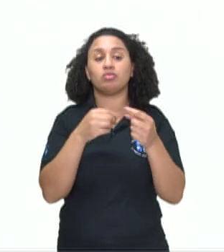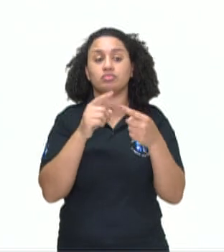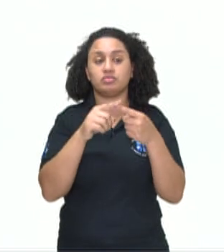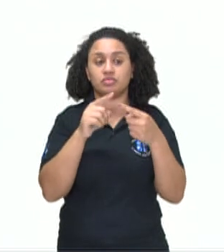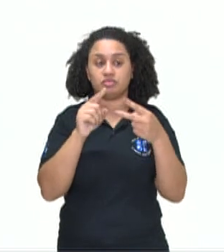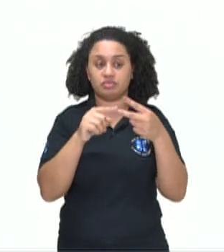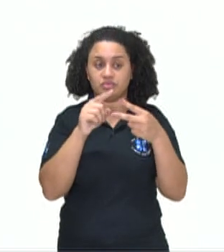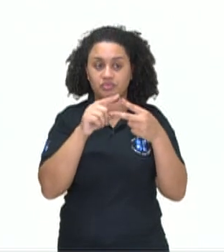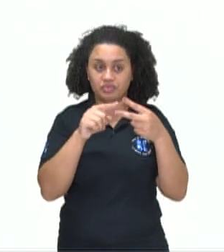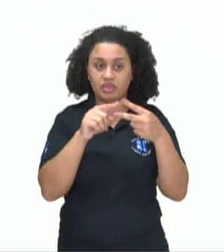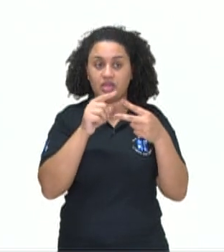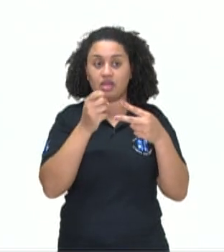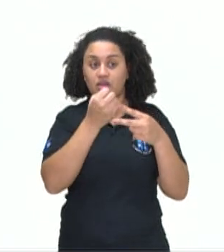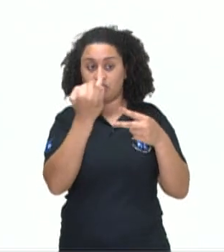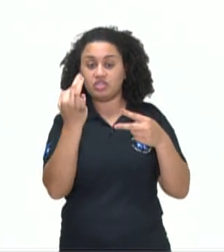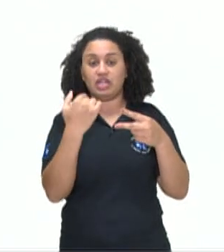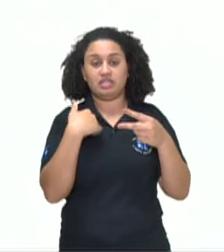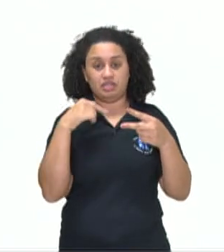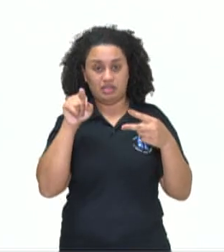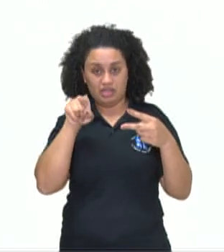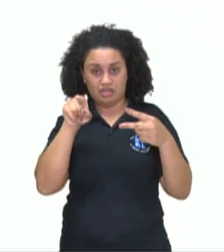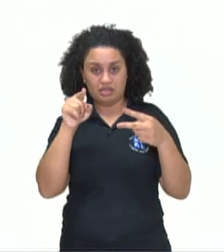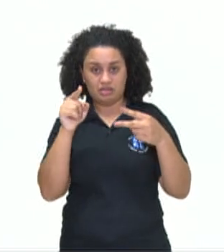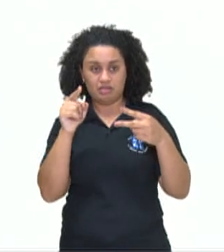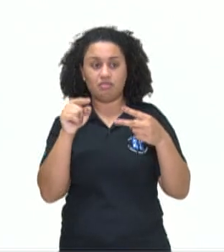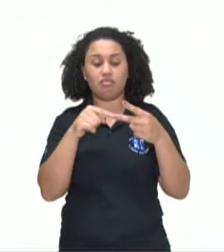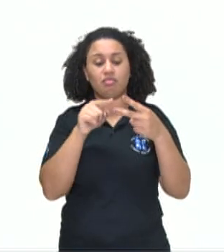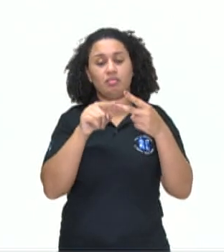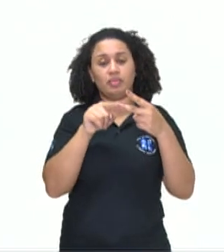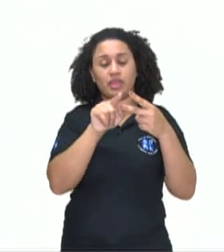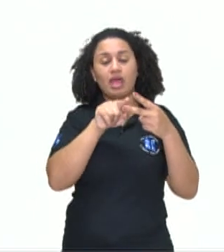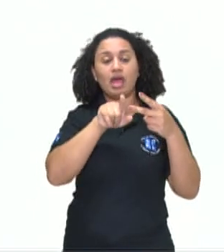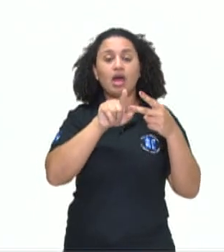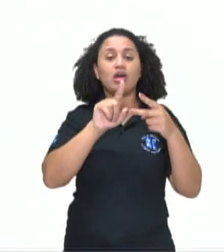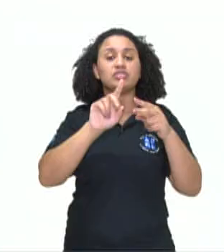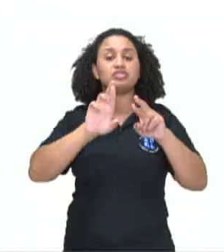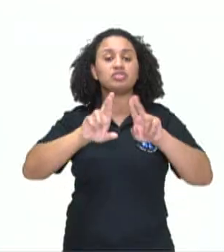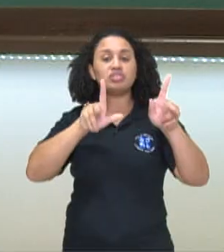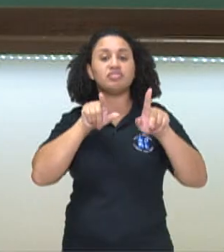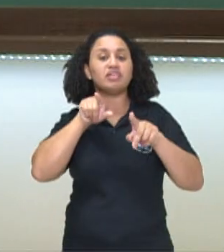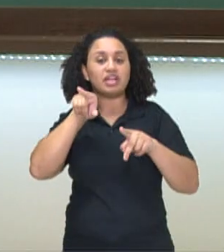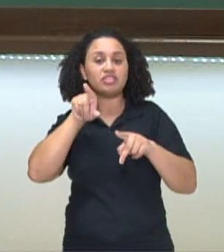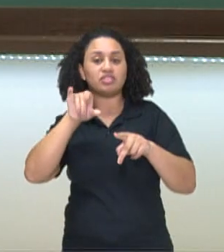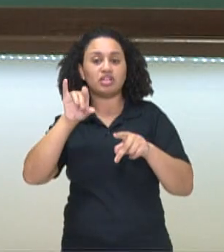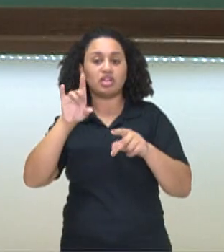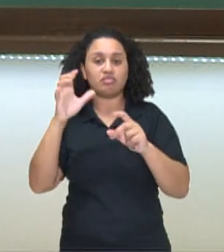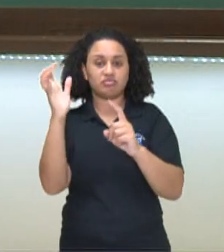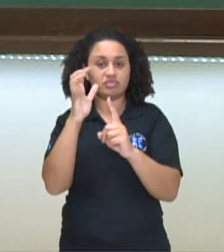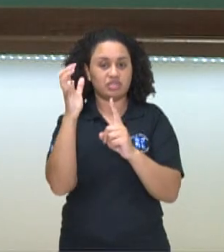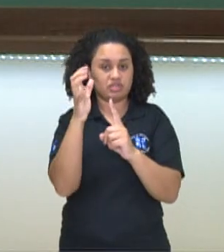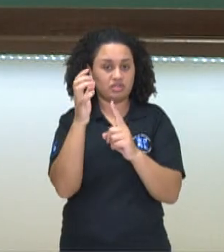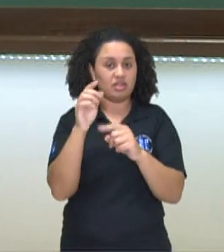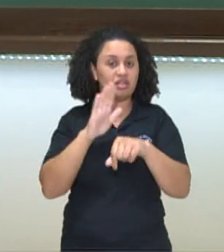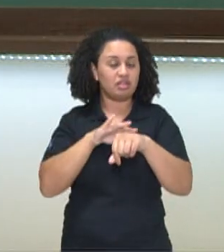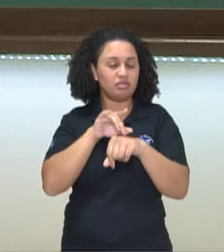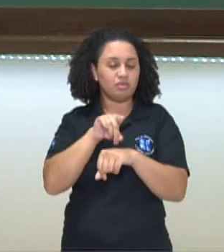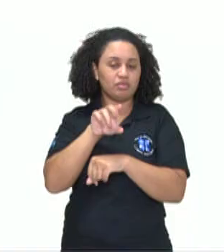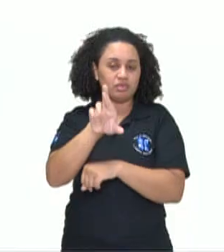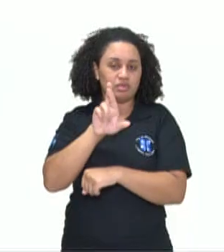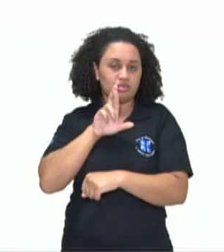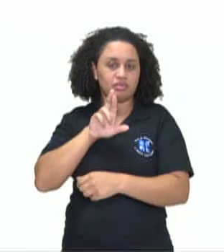com o mesmo sinal de carga do indutor, letra B, com carga de sinal oposto à carga do indutor. Tempo para você